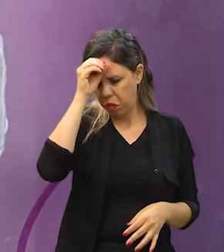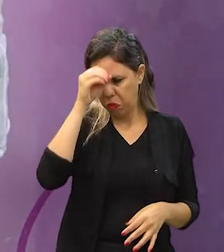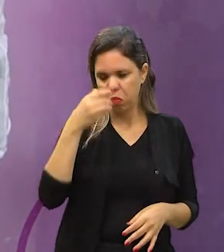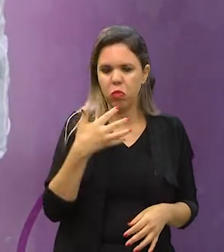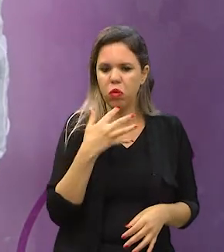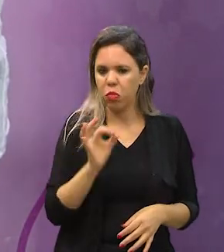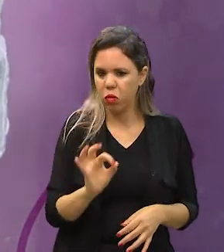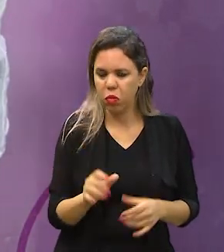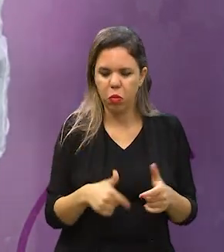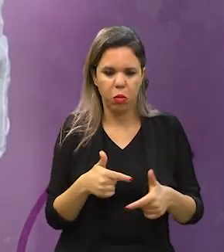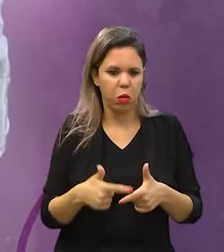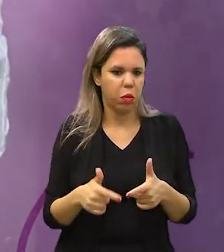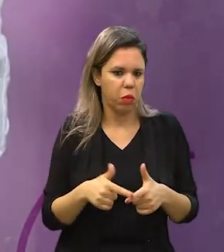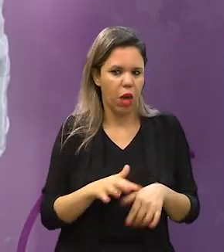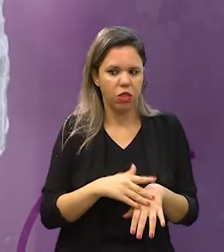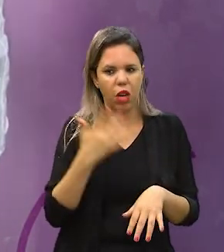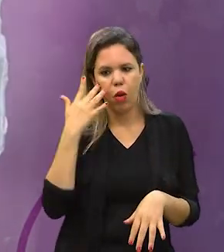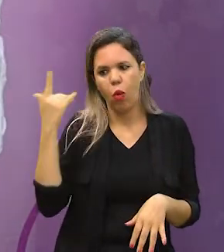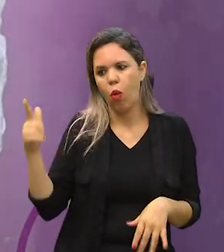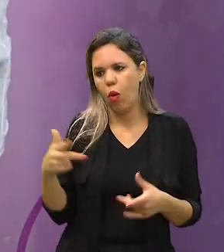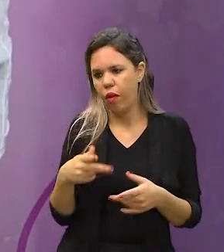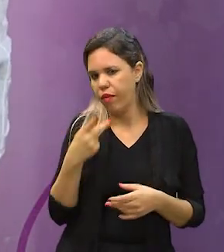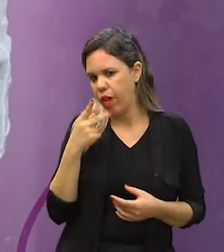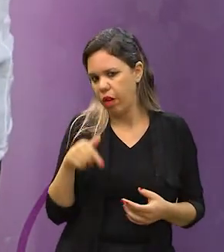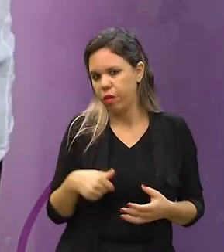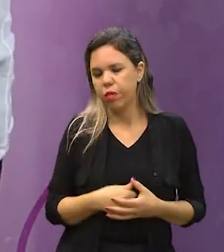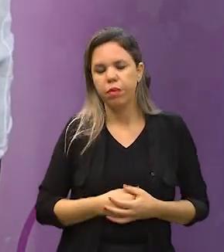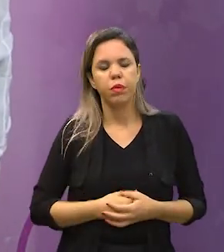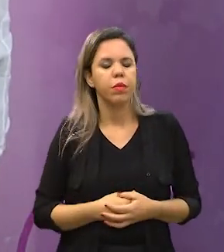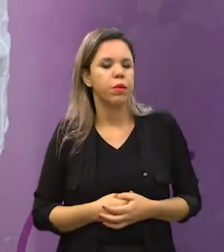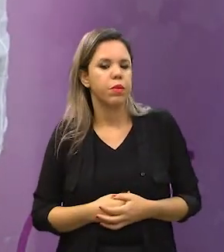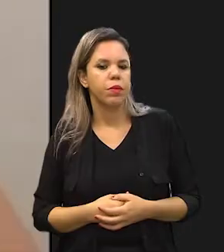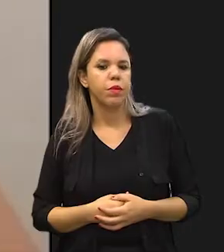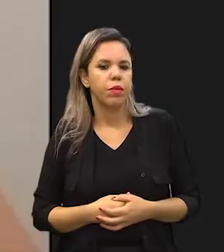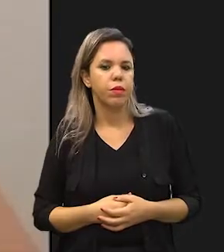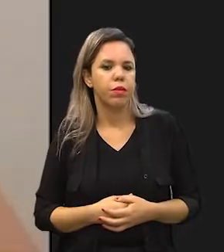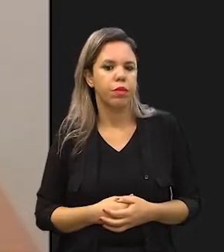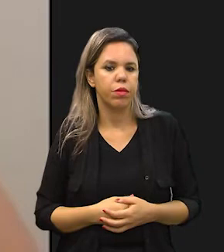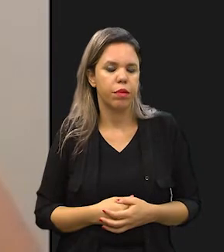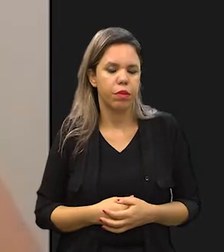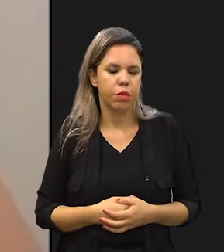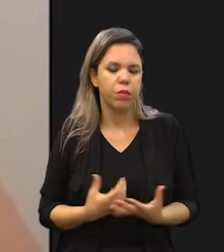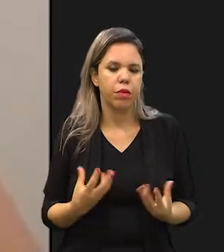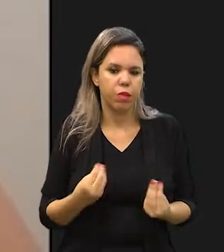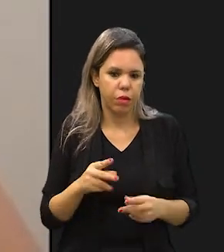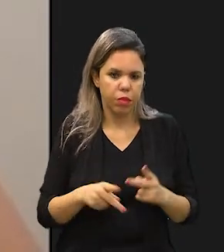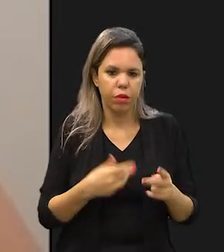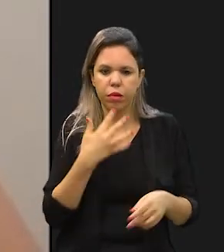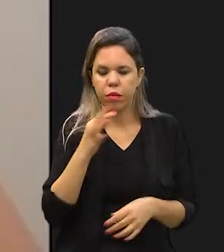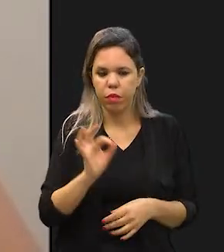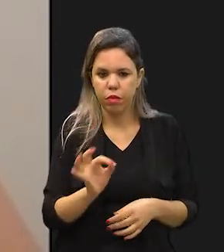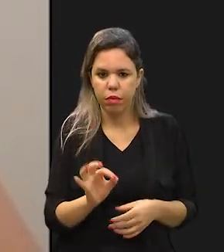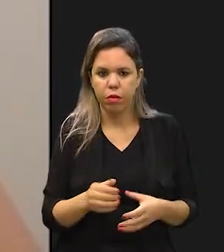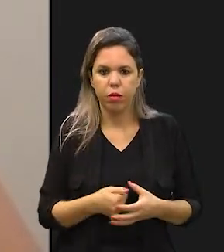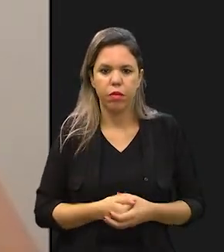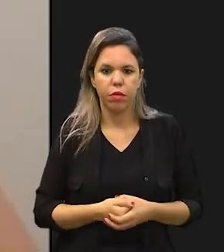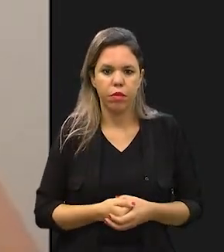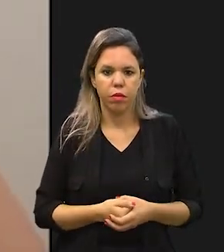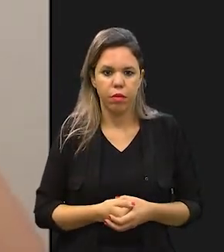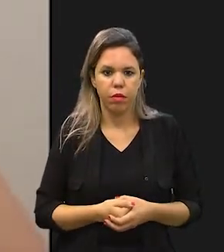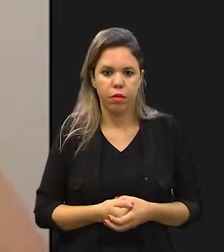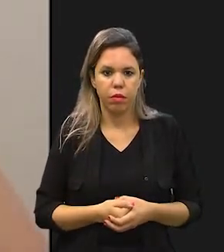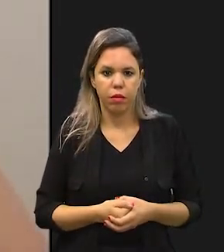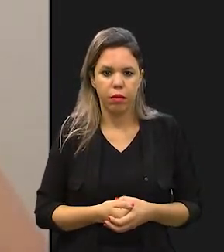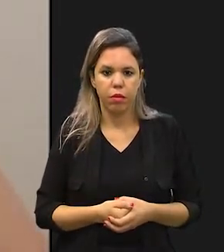esse transtorno e acaba achando que é outra coisa, como a gente já disse aqui. Muita gente desconhece, tá? Muita